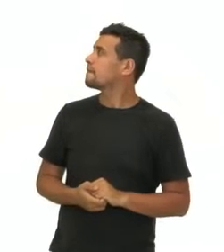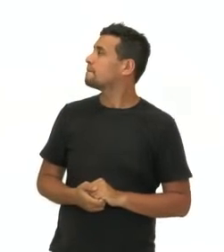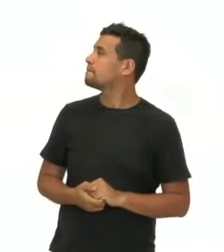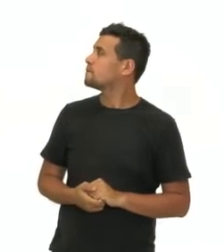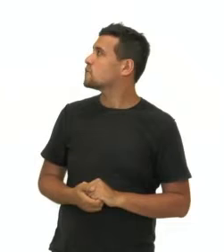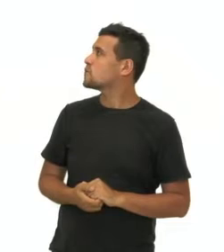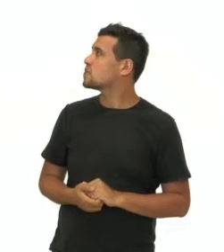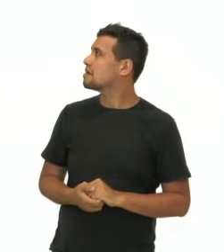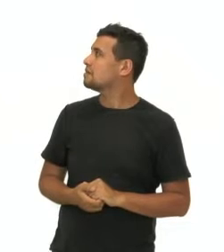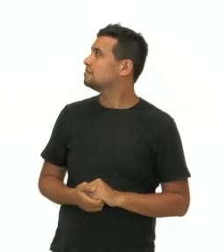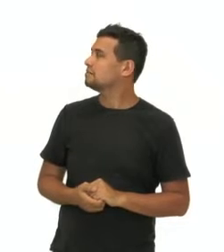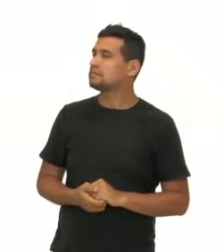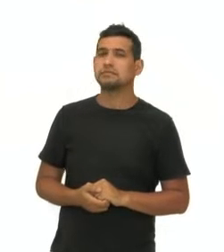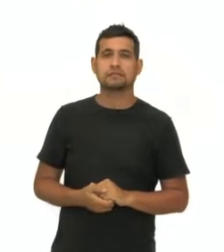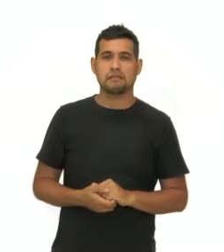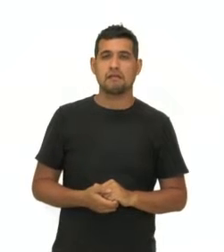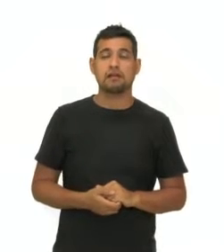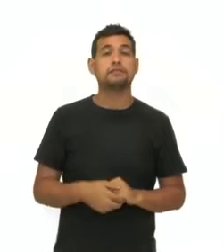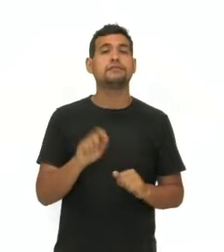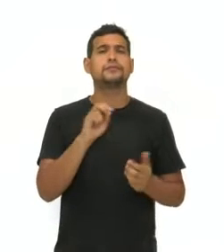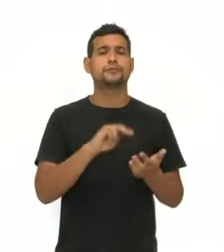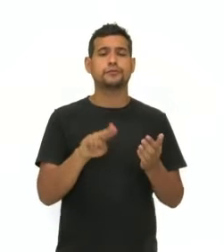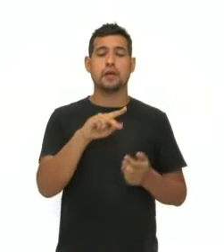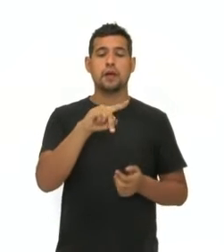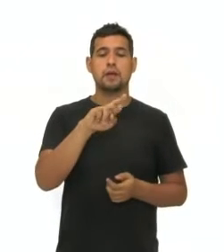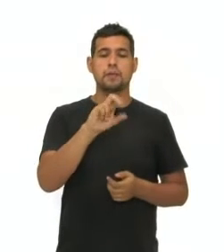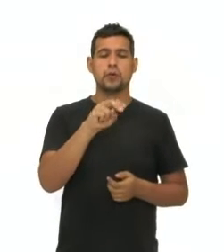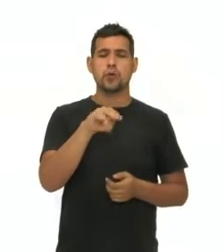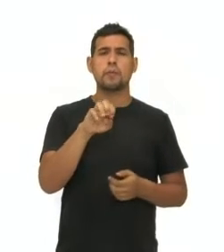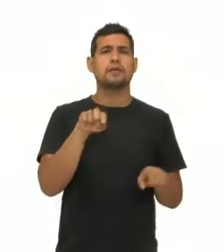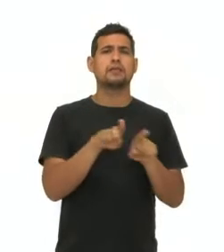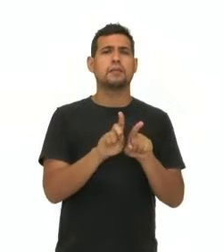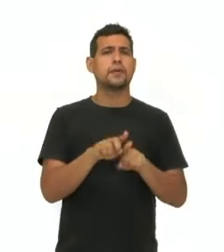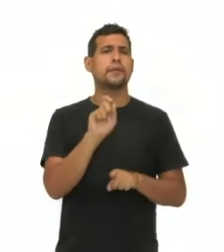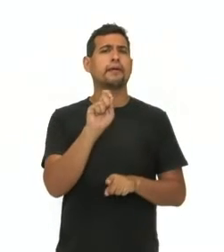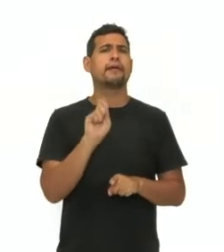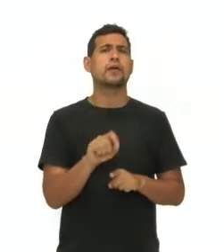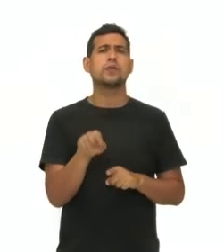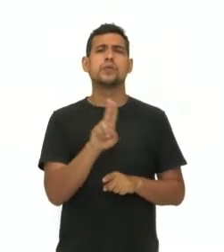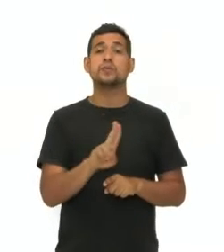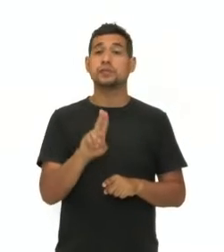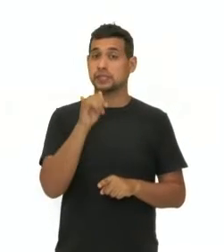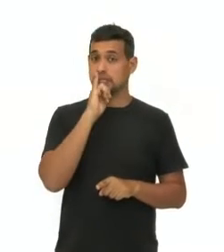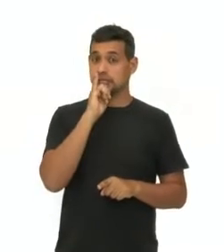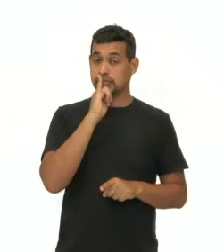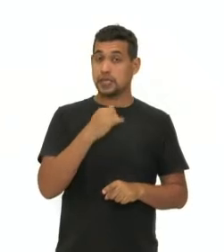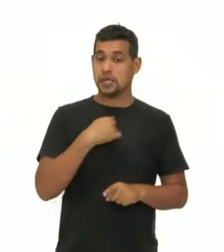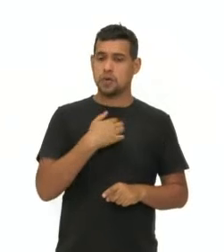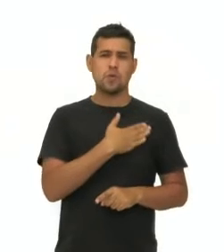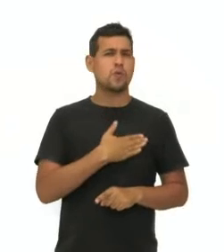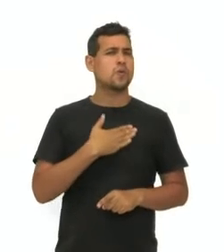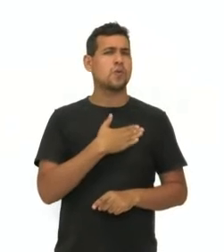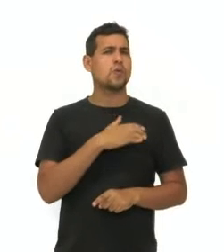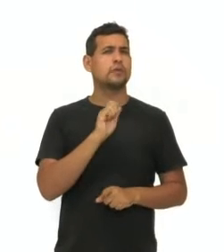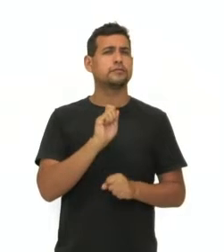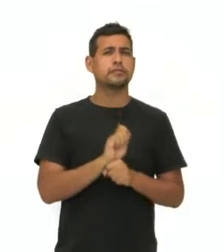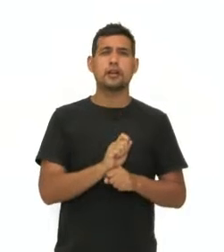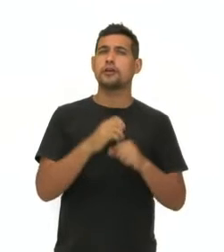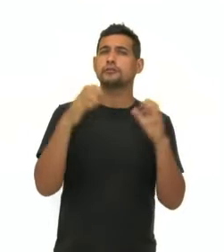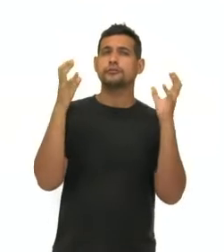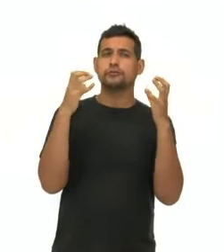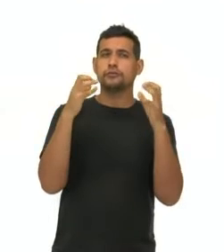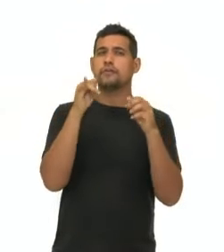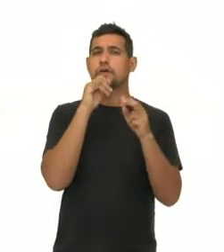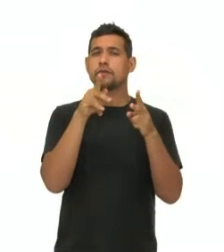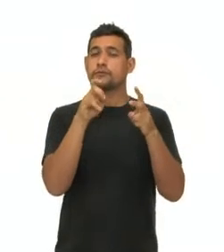tá aqui o pronome e o que a Mi me gusta le gusta